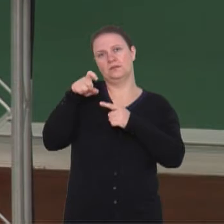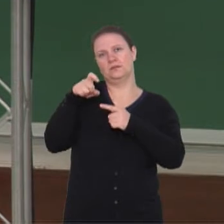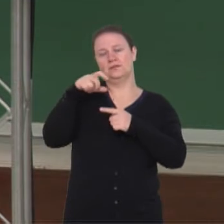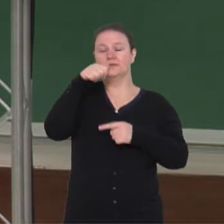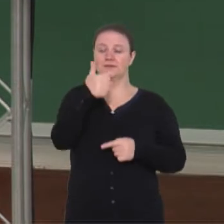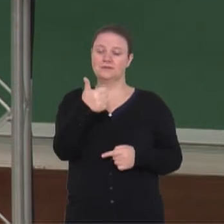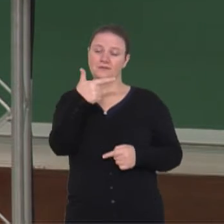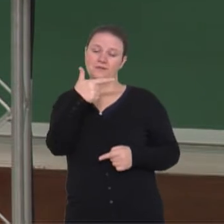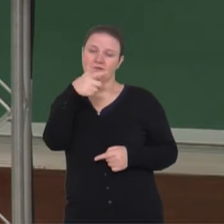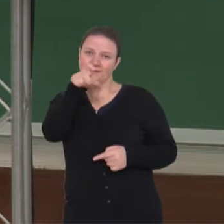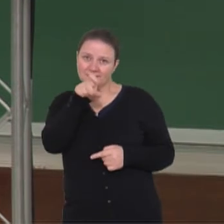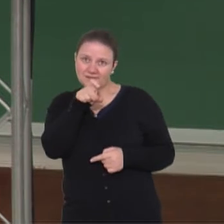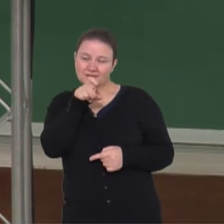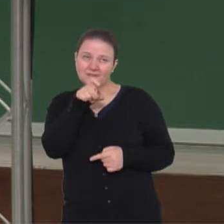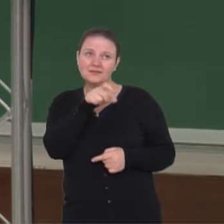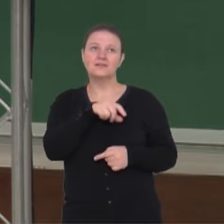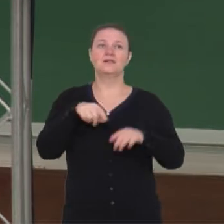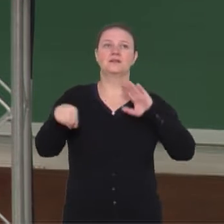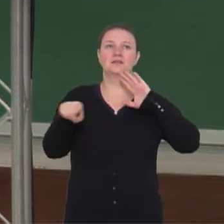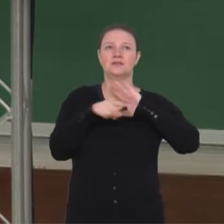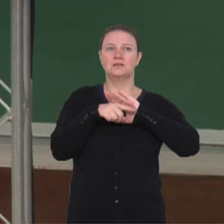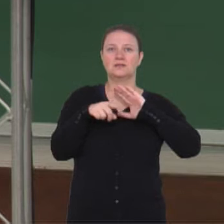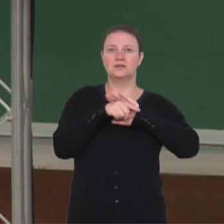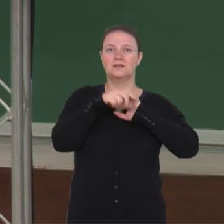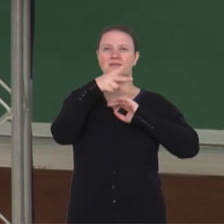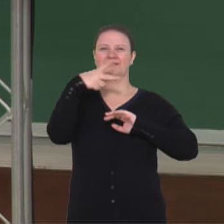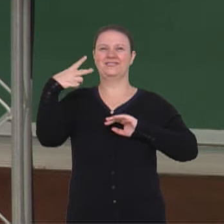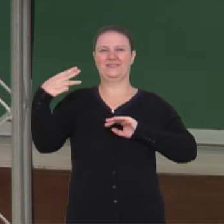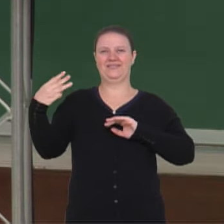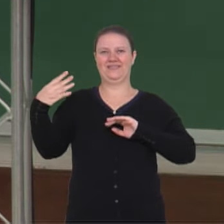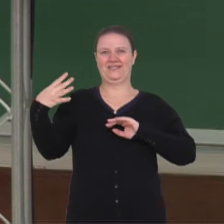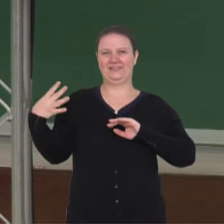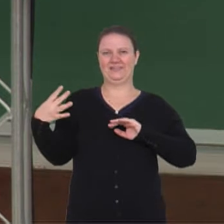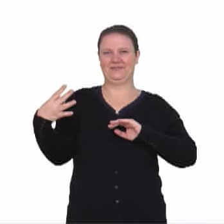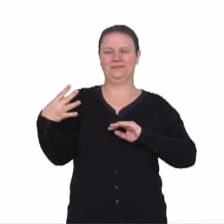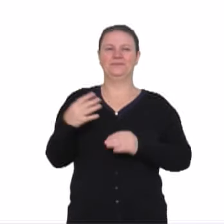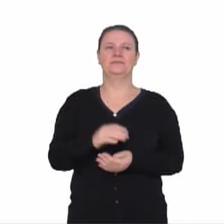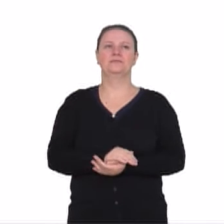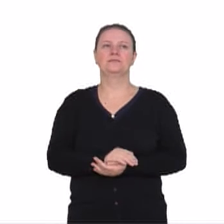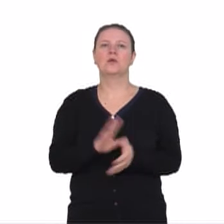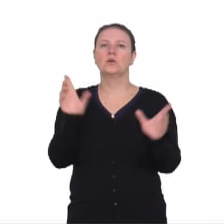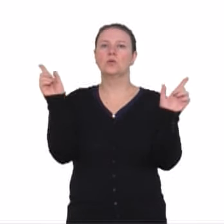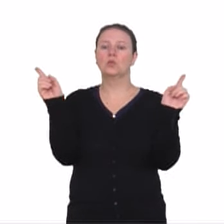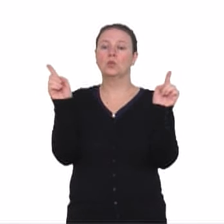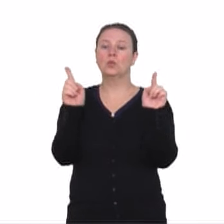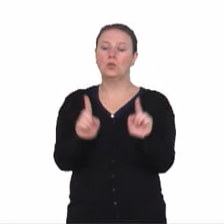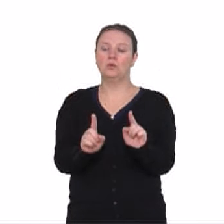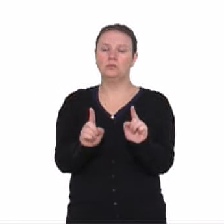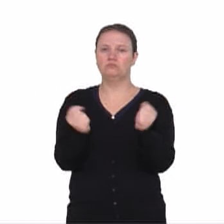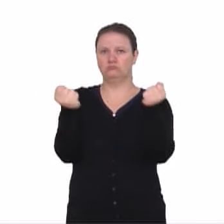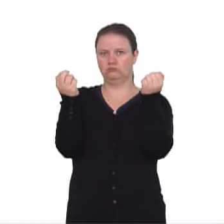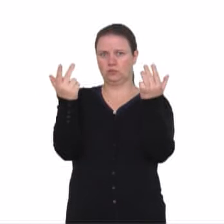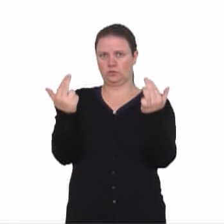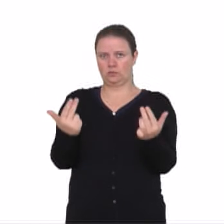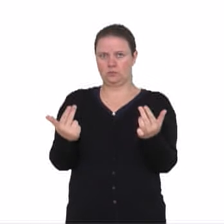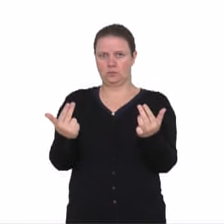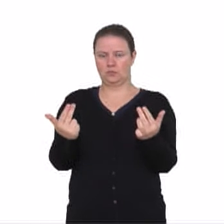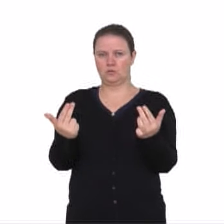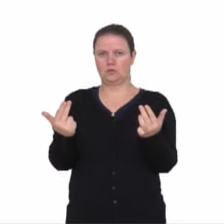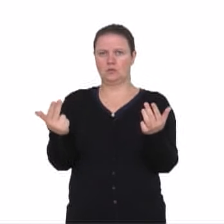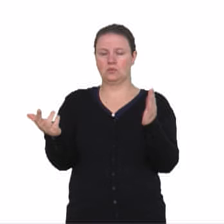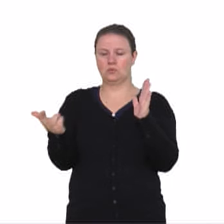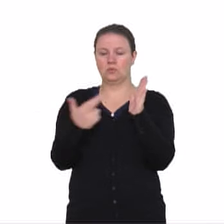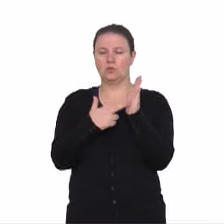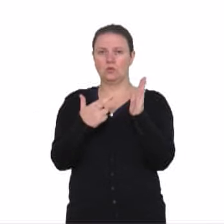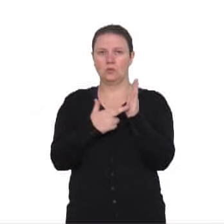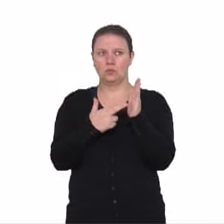12x, 12 vezes menos 2, menos 24. Agora você reduz a termos comuns, o resultado da